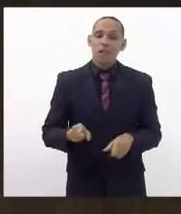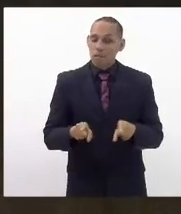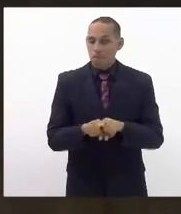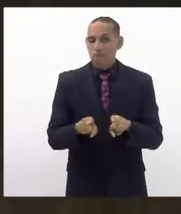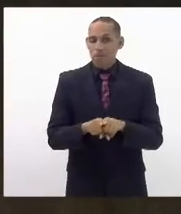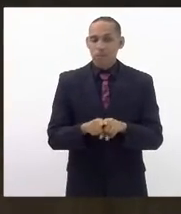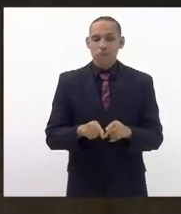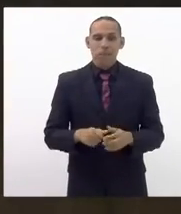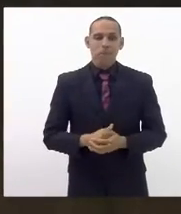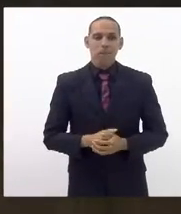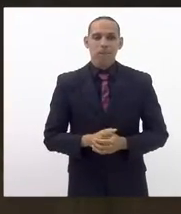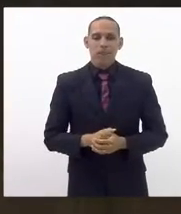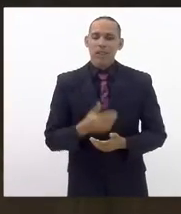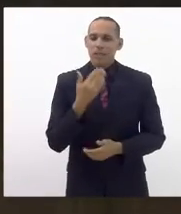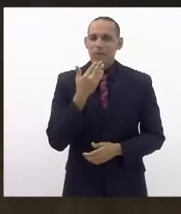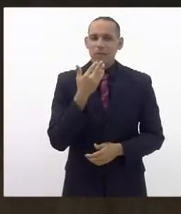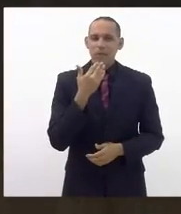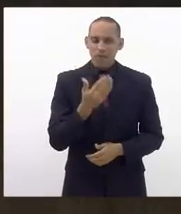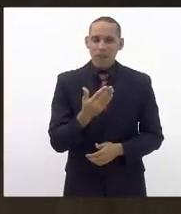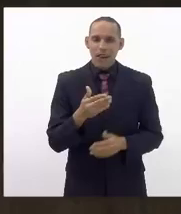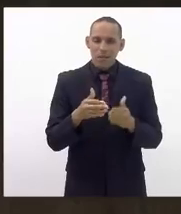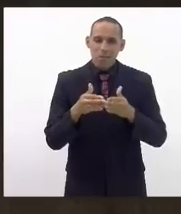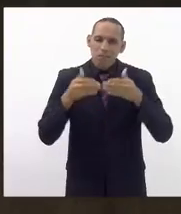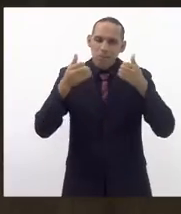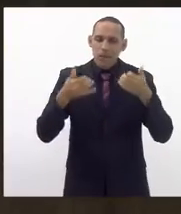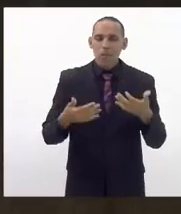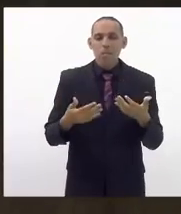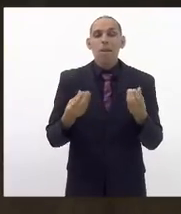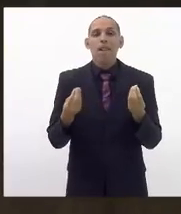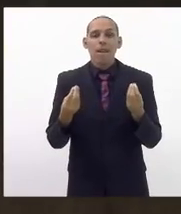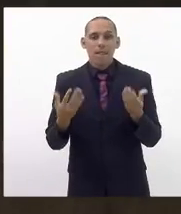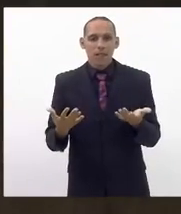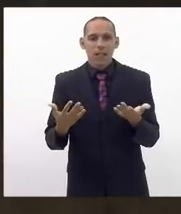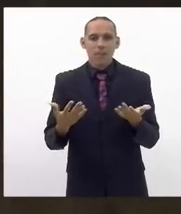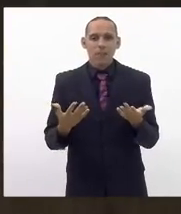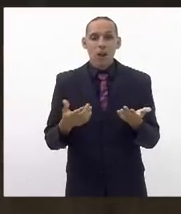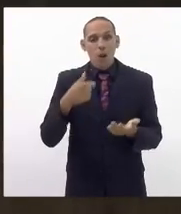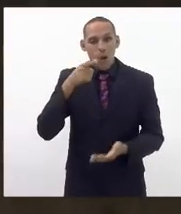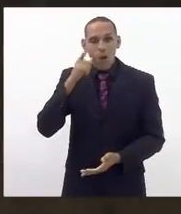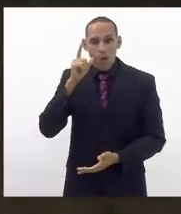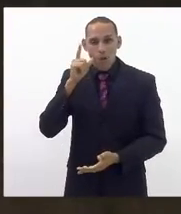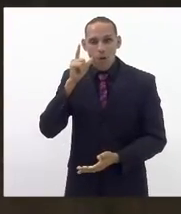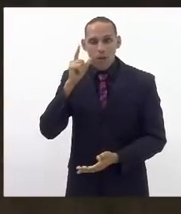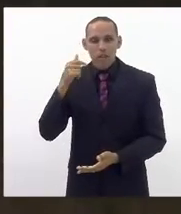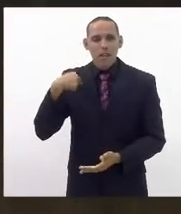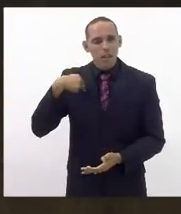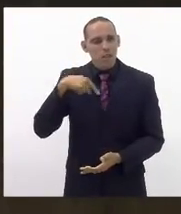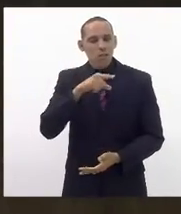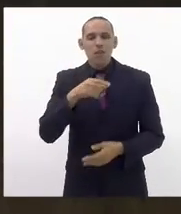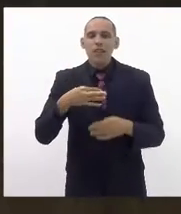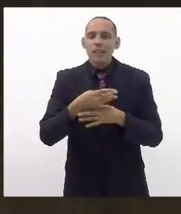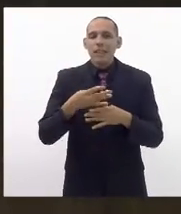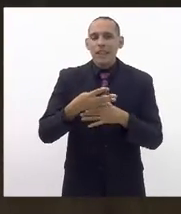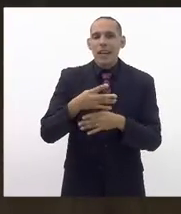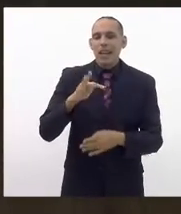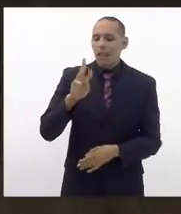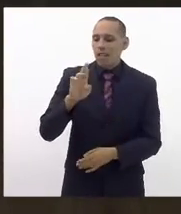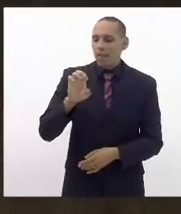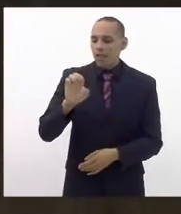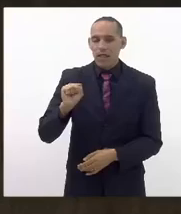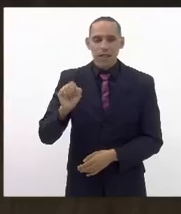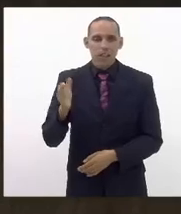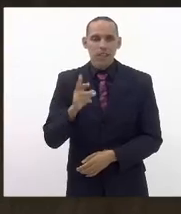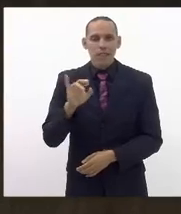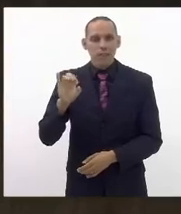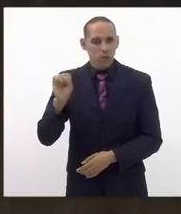também pedi essa, pela ordem, para dizer que ontem estive na cidade de Três Rios, no